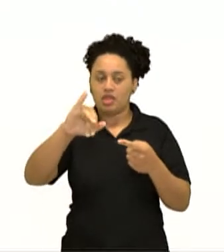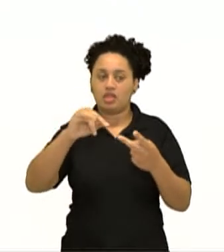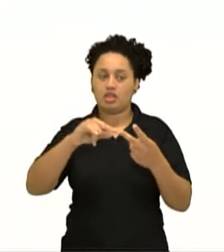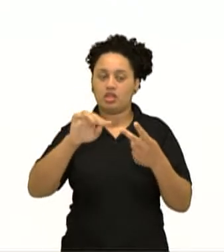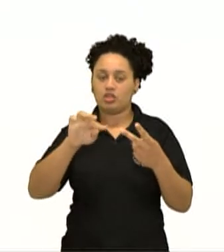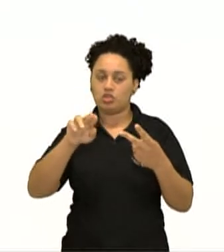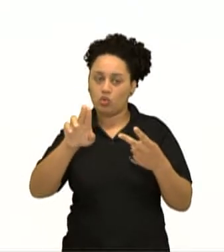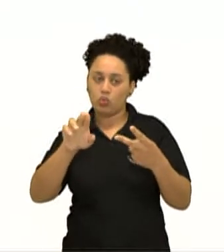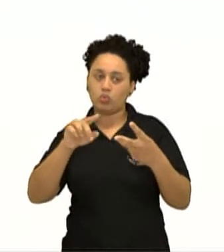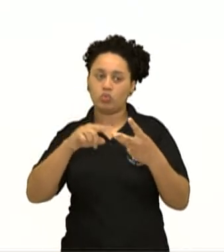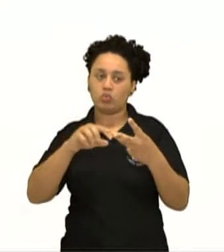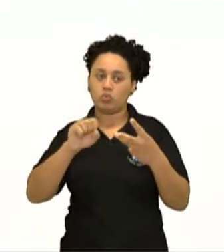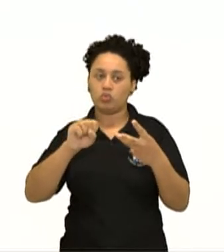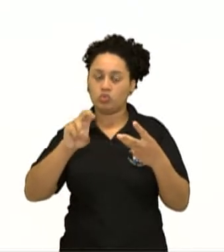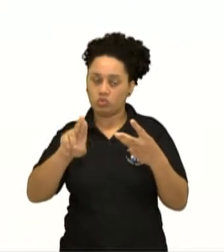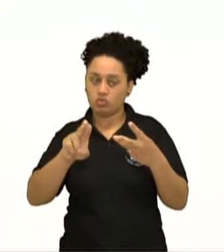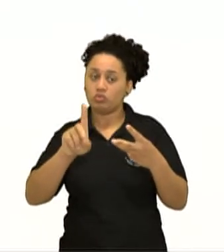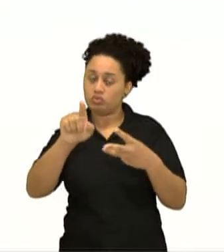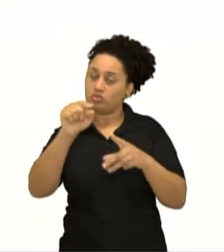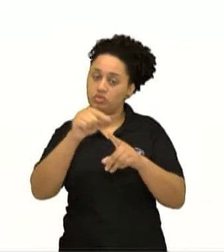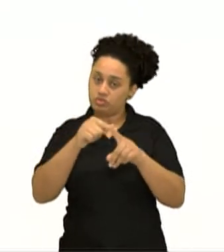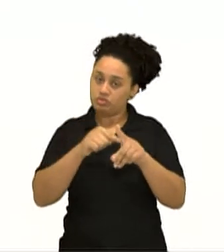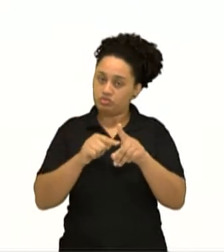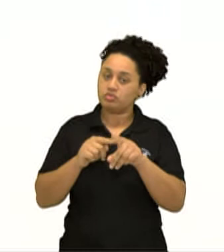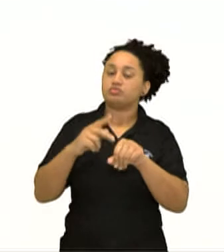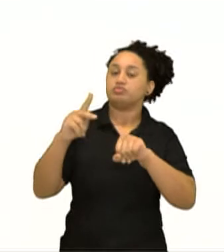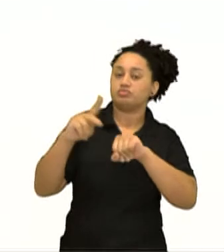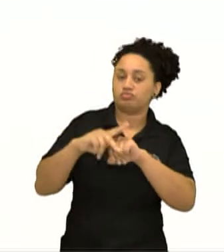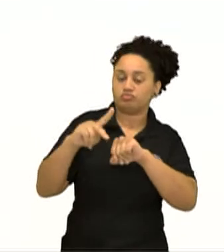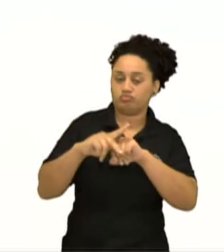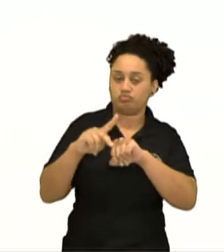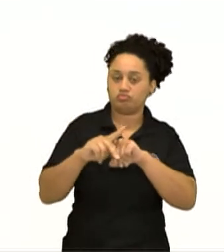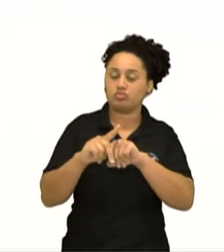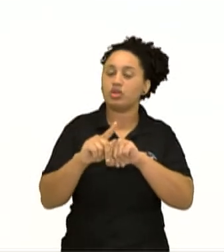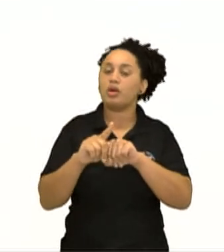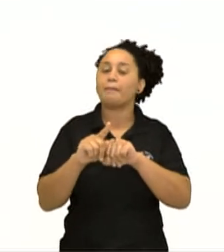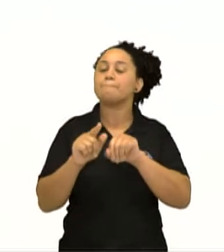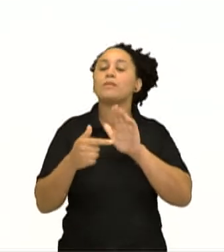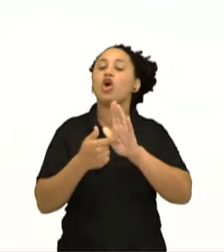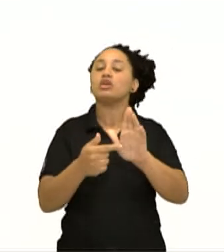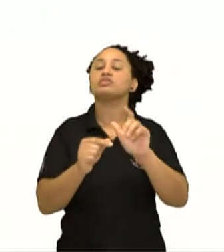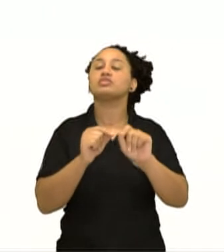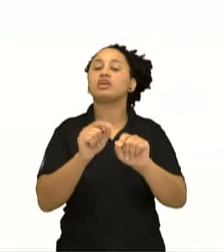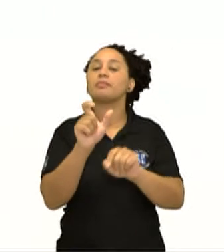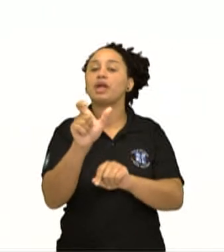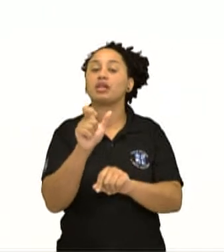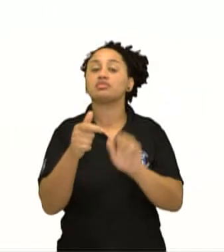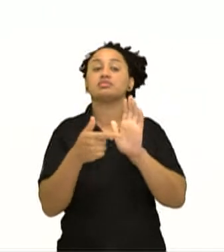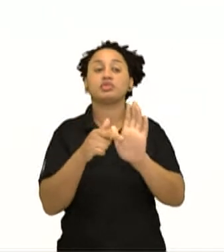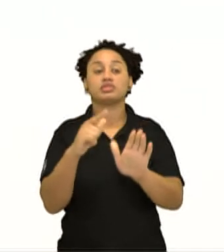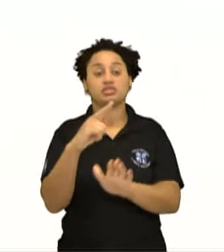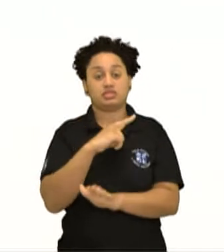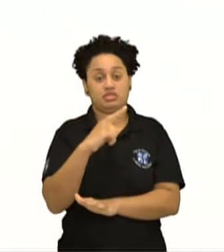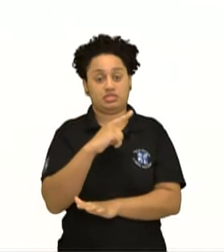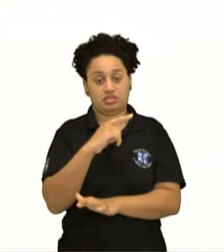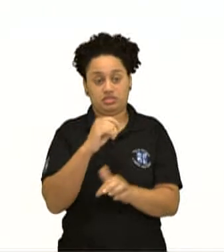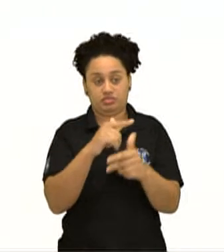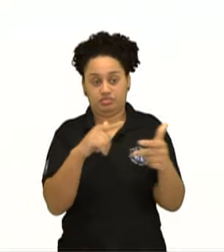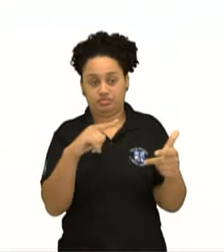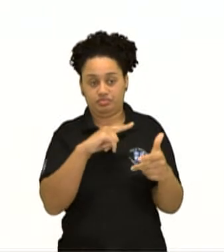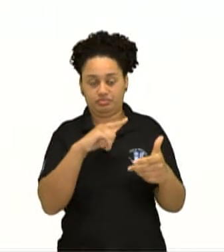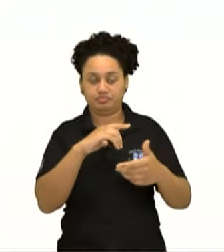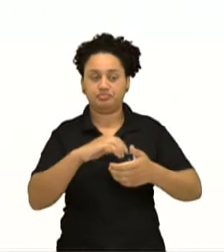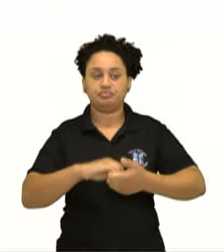tu e su, são pronombres possessivos, palavras que indicam posse. Os